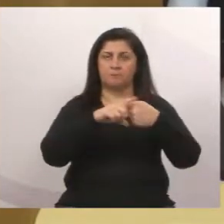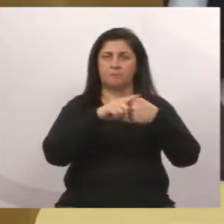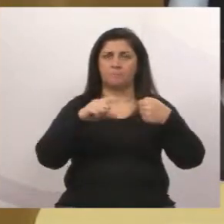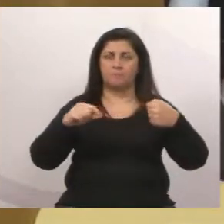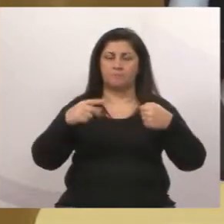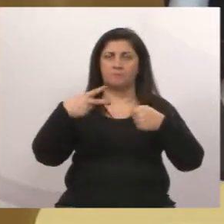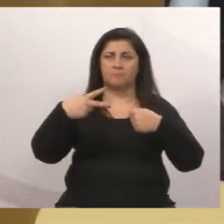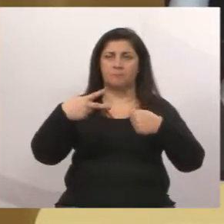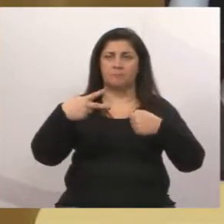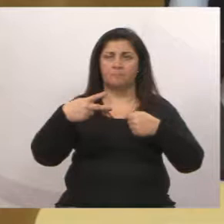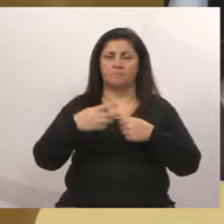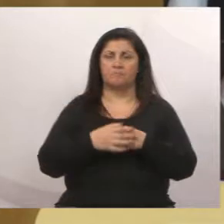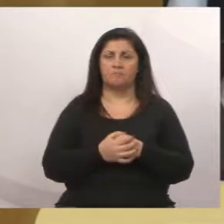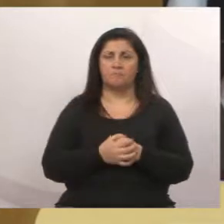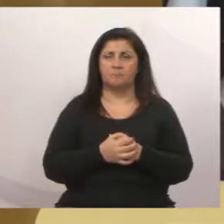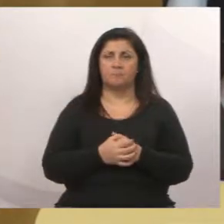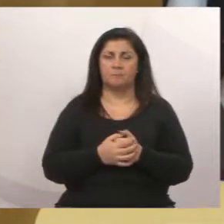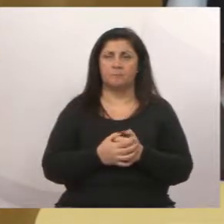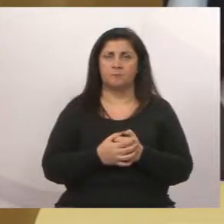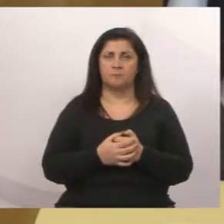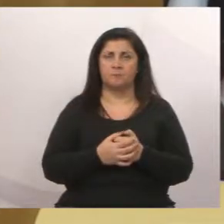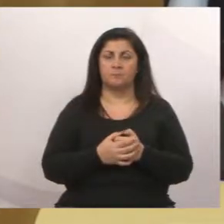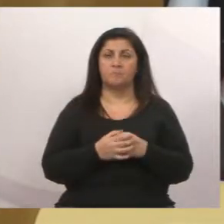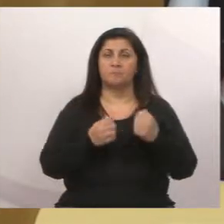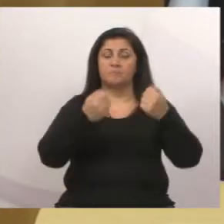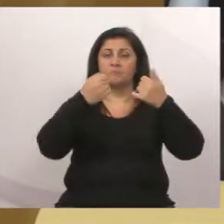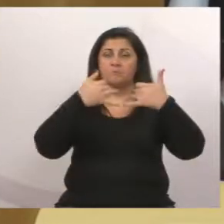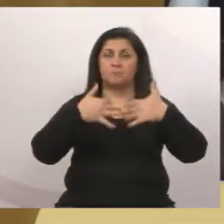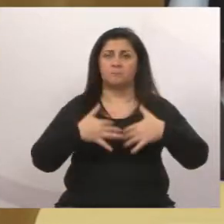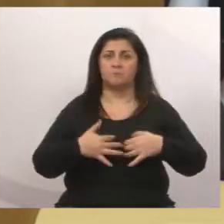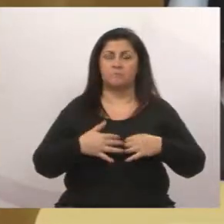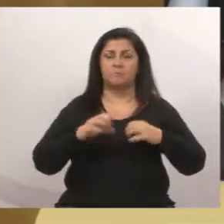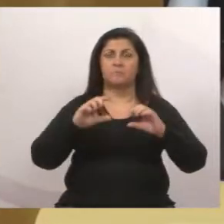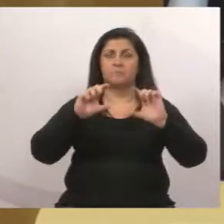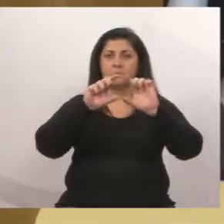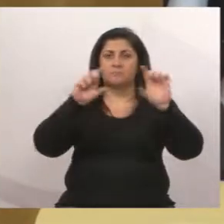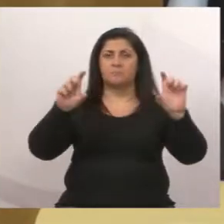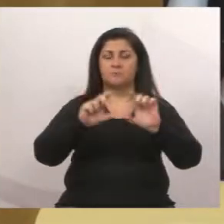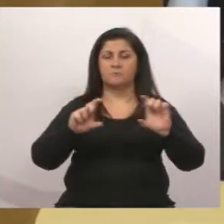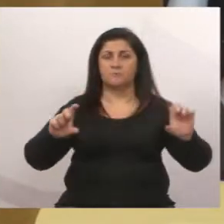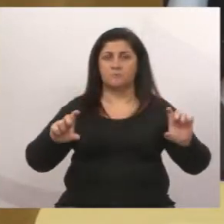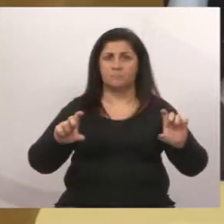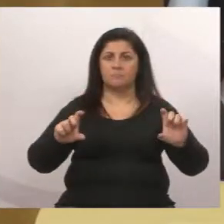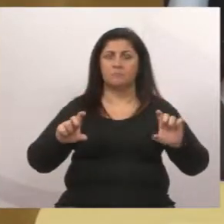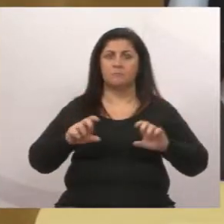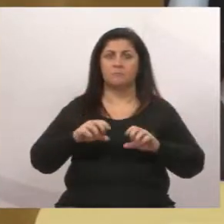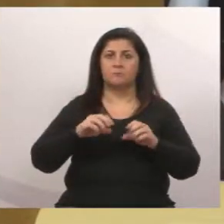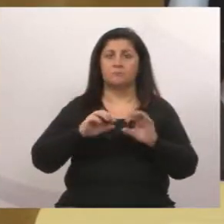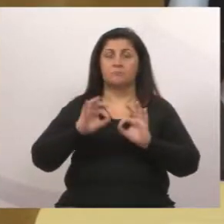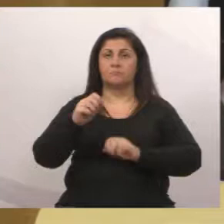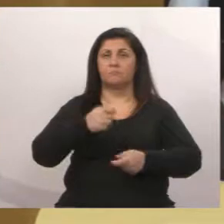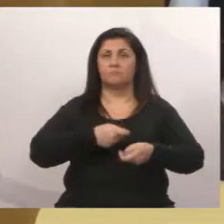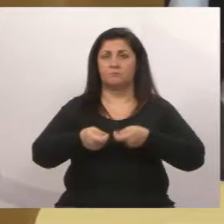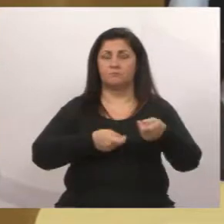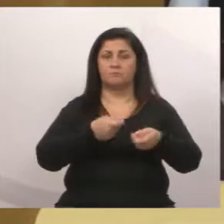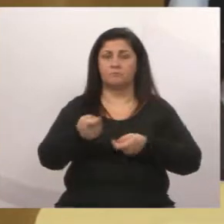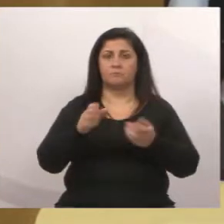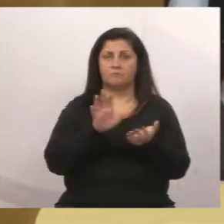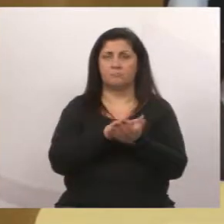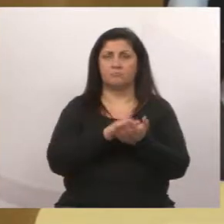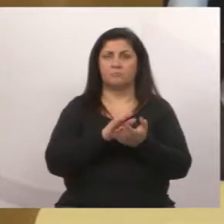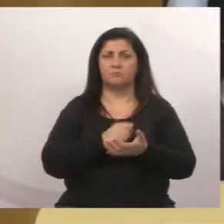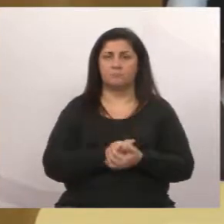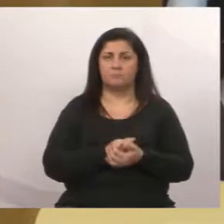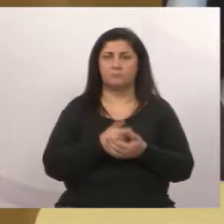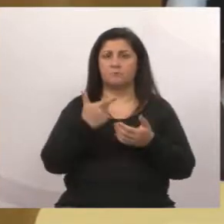5.930, que dispõe sobre a estrutura administrativa da Câmara Municipal de Jacareí e dá outras providências, passa a